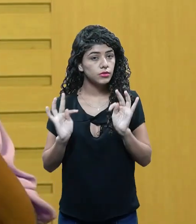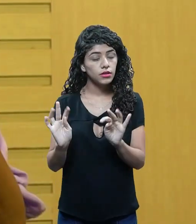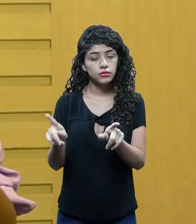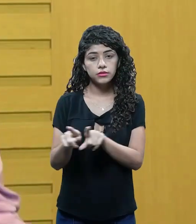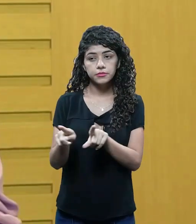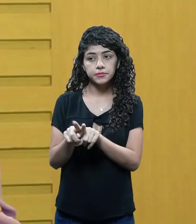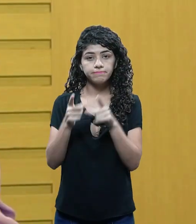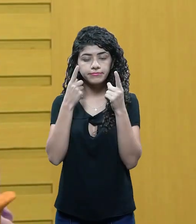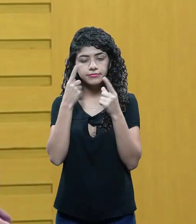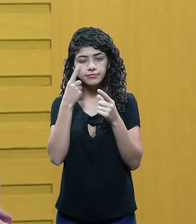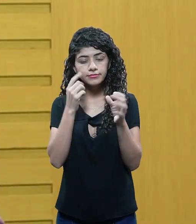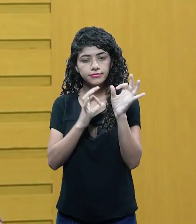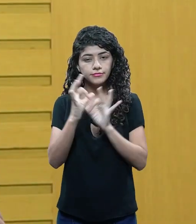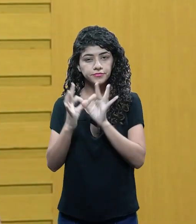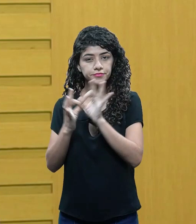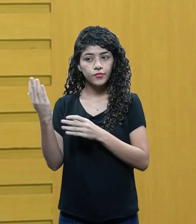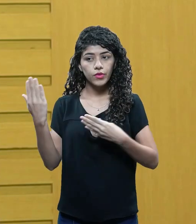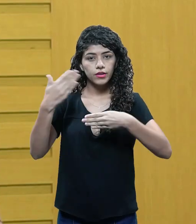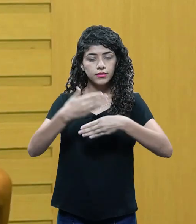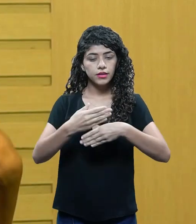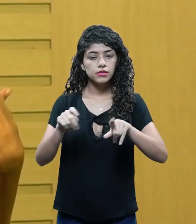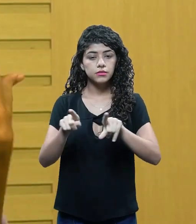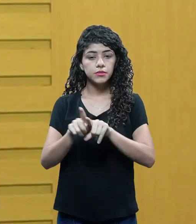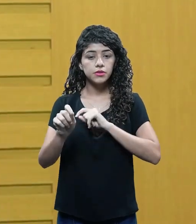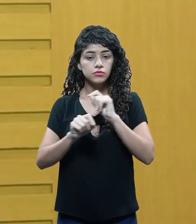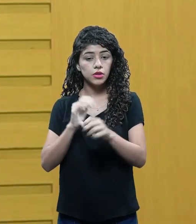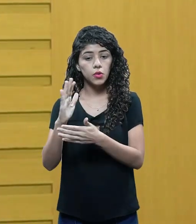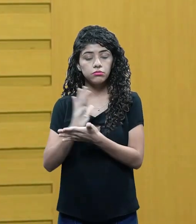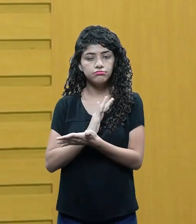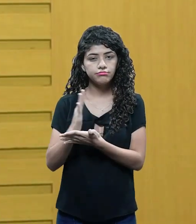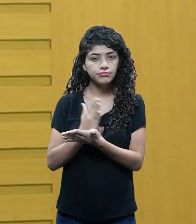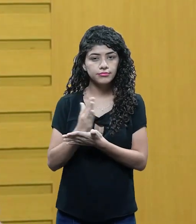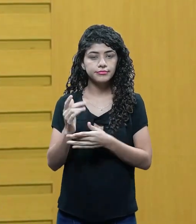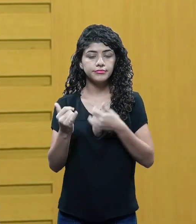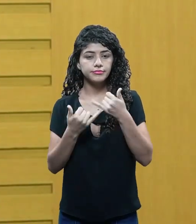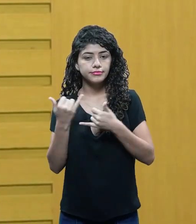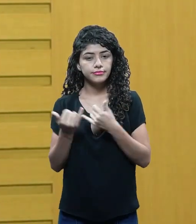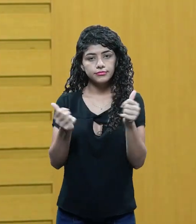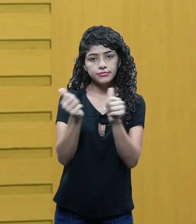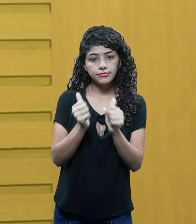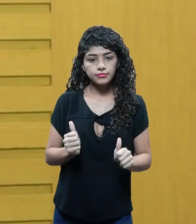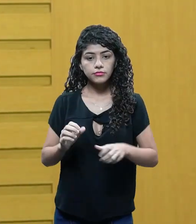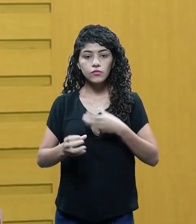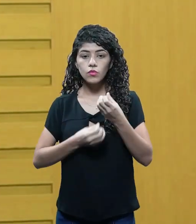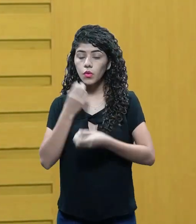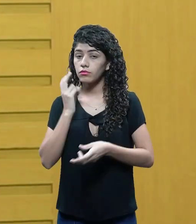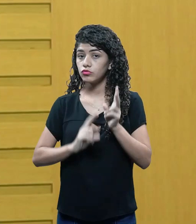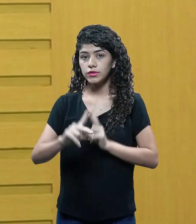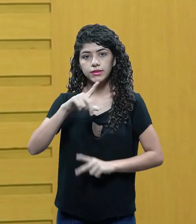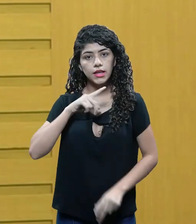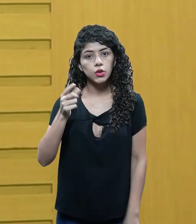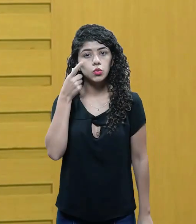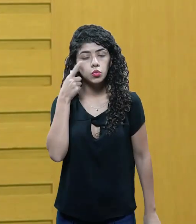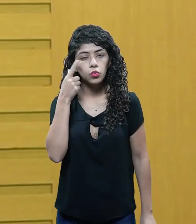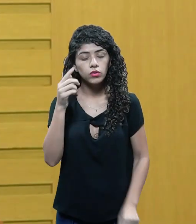técnico, pensando na dinâmica de produção de set. Vamos ver também sobre algumas dinâmicas de avaliação de roteiros. Então, como sempre,